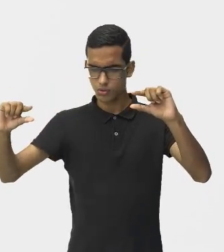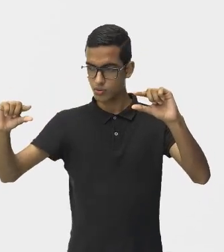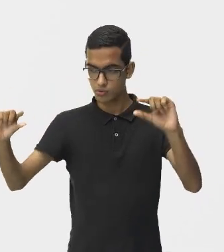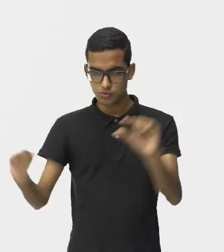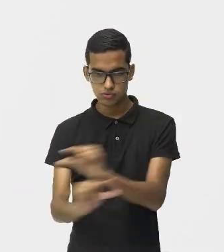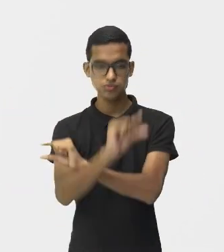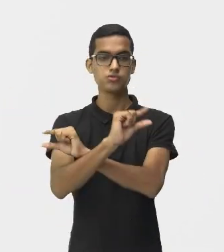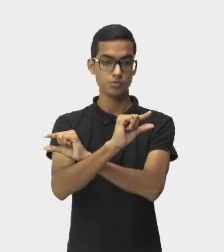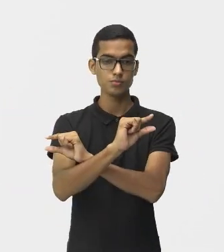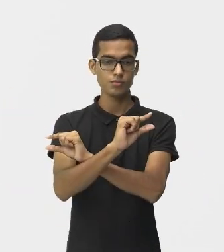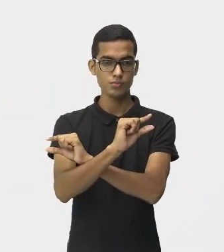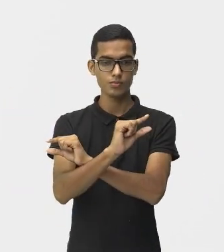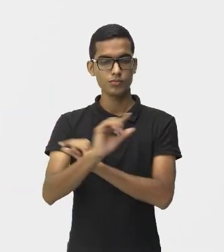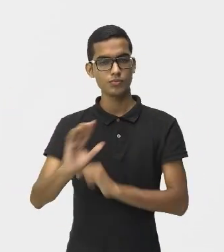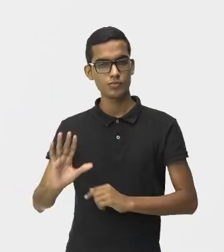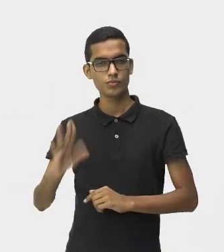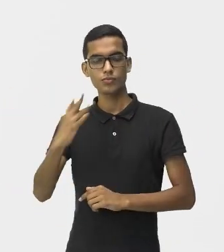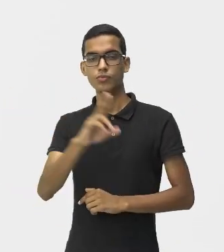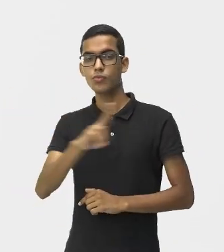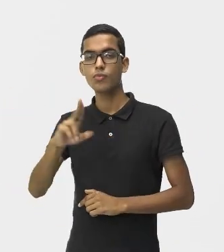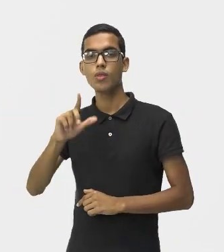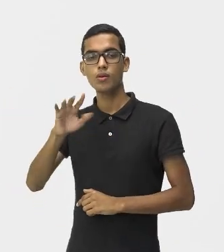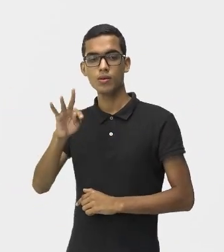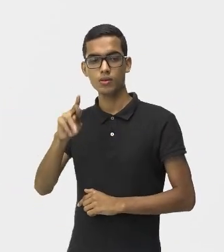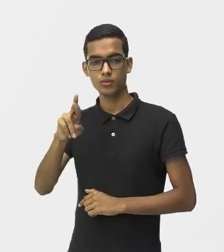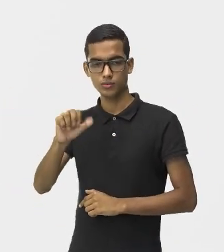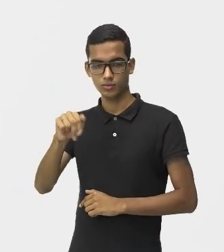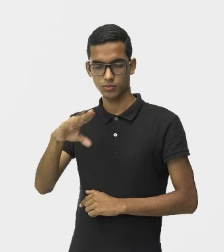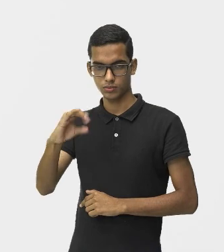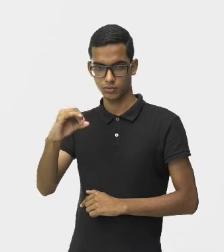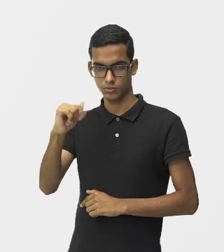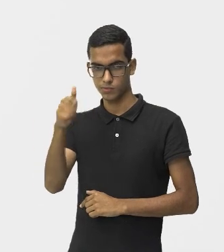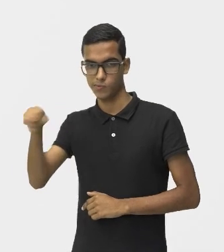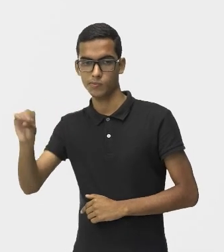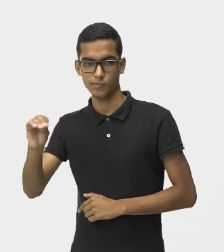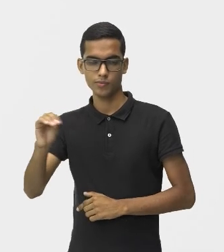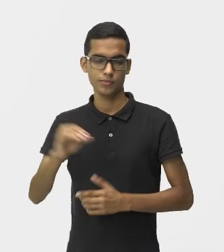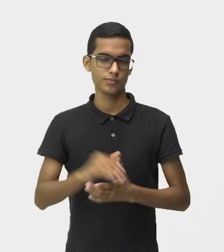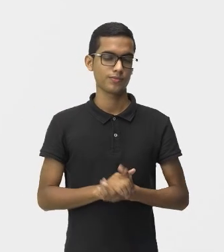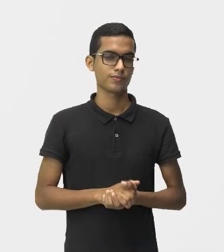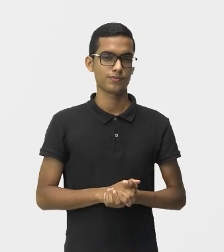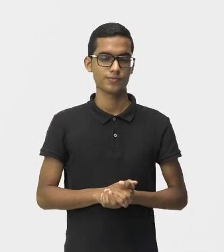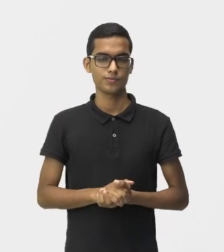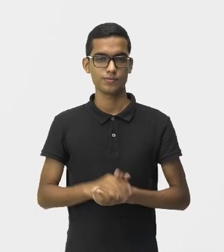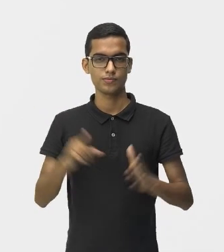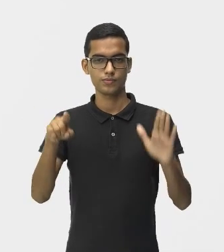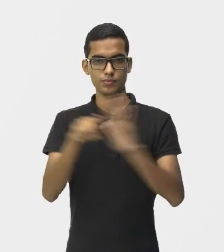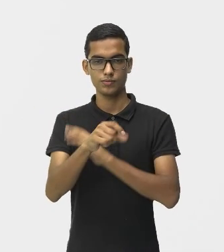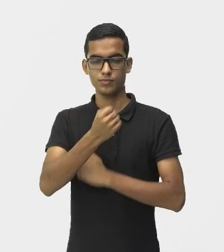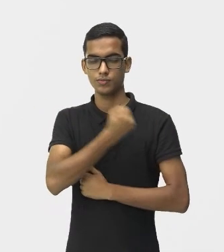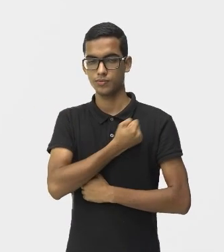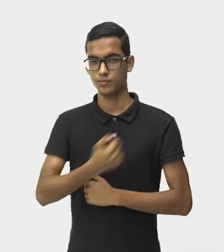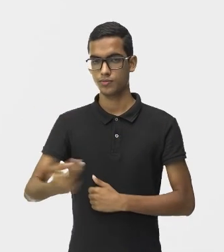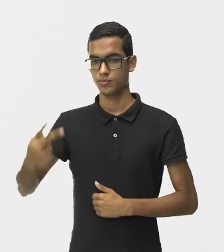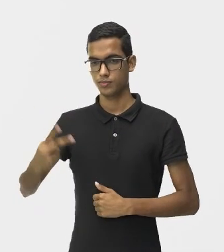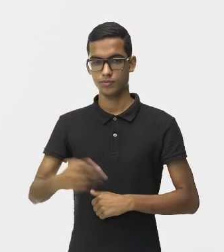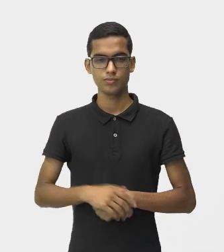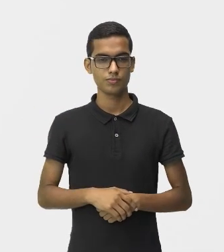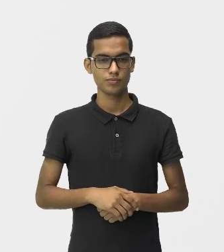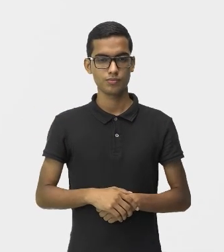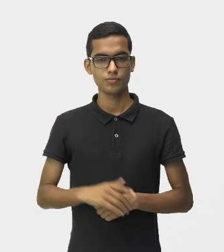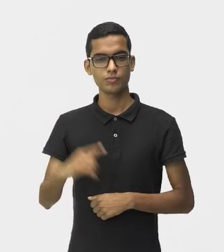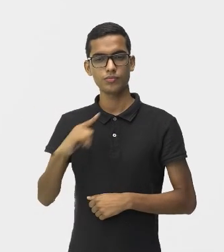de translocação. Tá bom? Vamos para a questão de número 2. A seguir está indicado o número